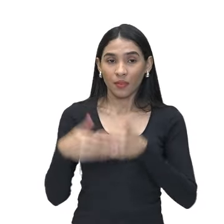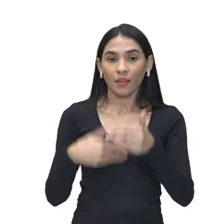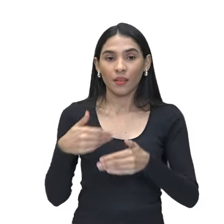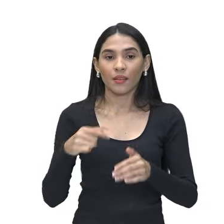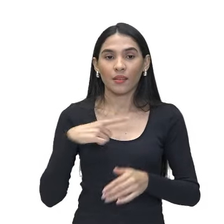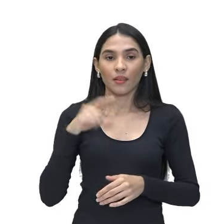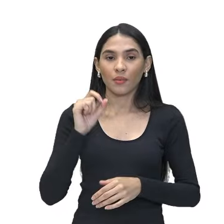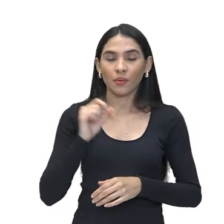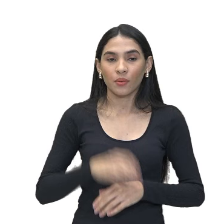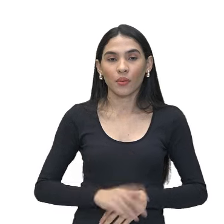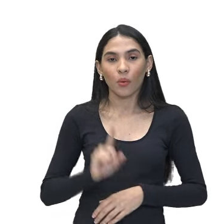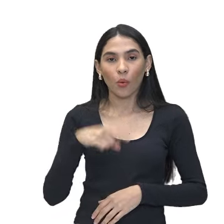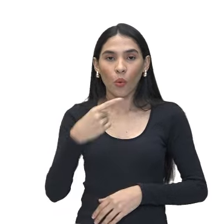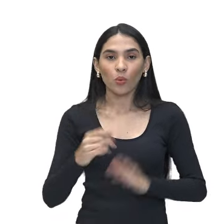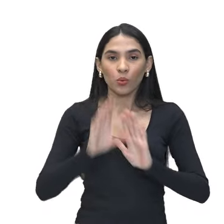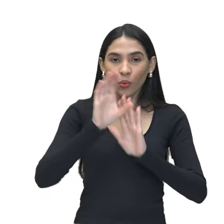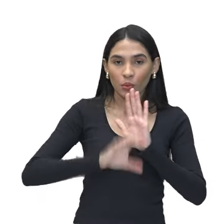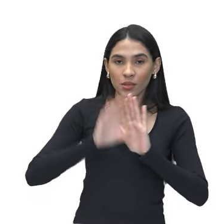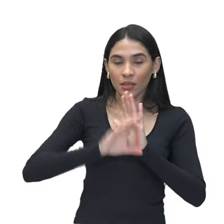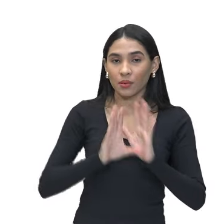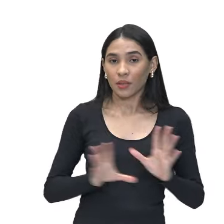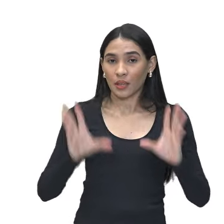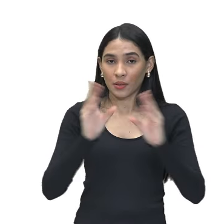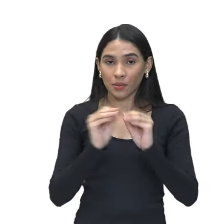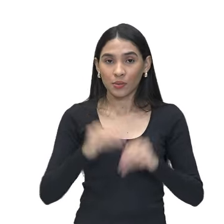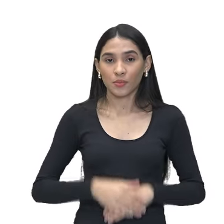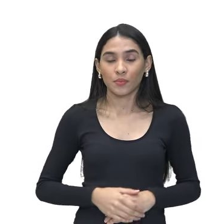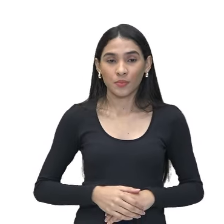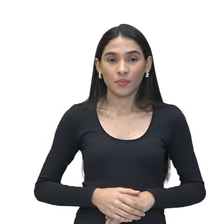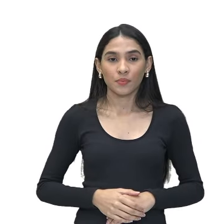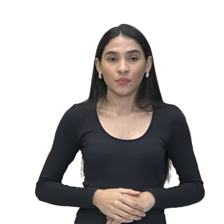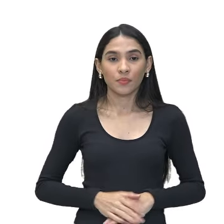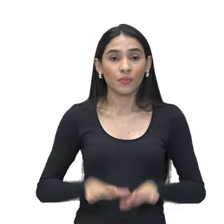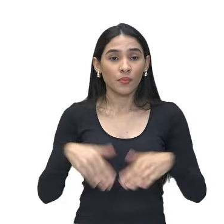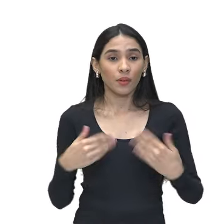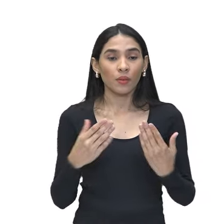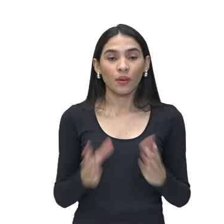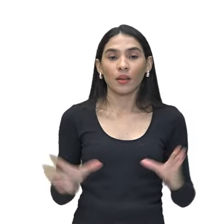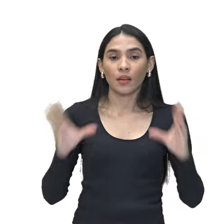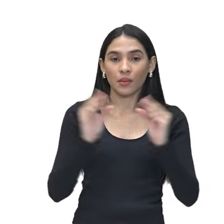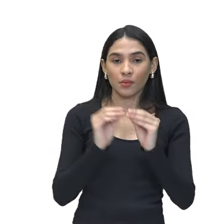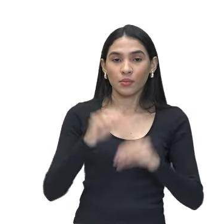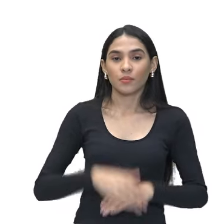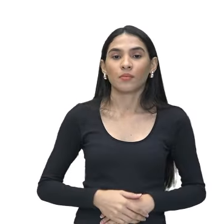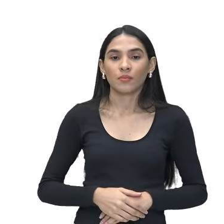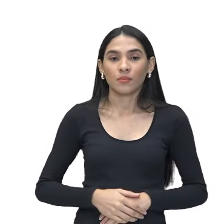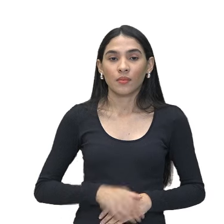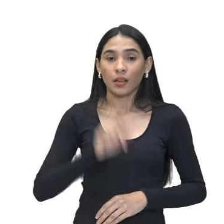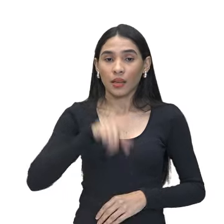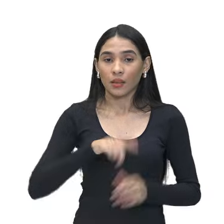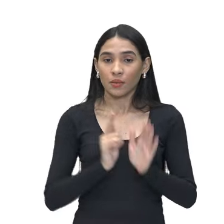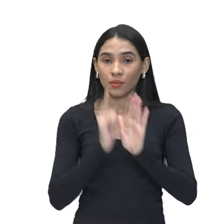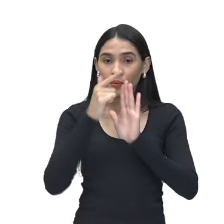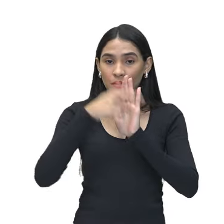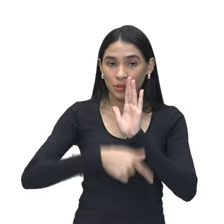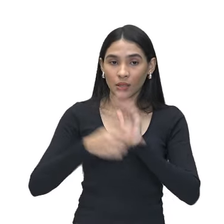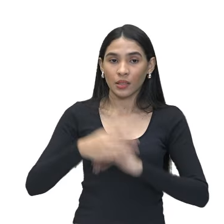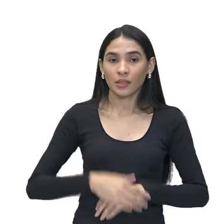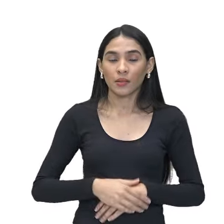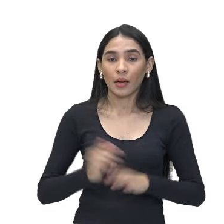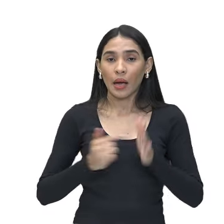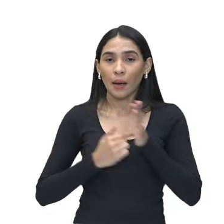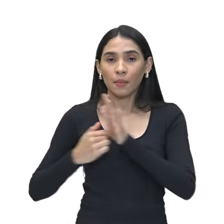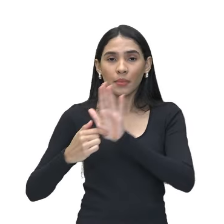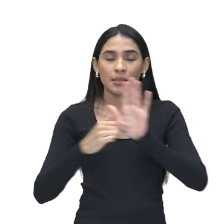vamos encontrar um outro conceito de resumo. Olhem só, acompanhem. Resumo é um gênero em que se